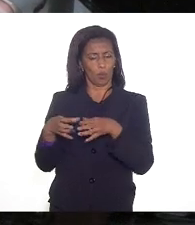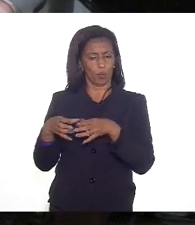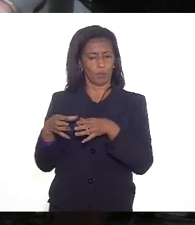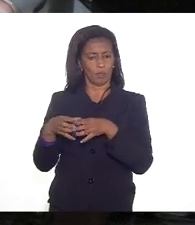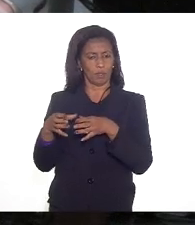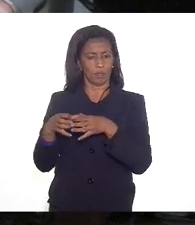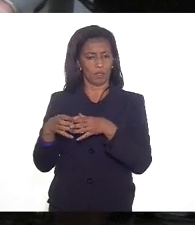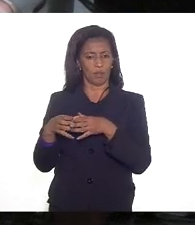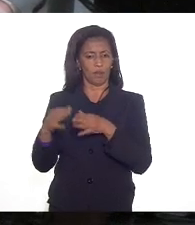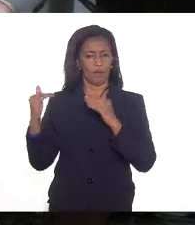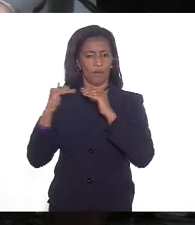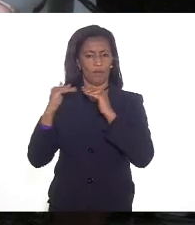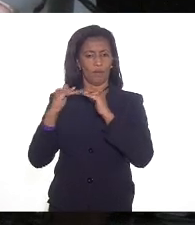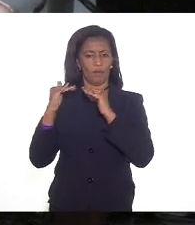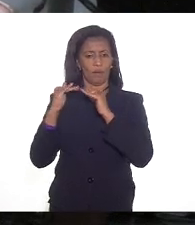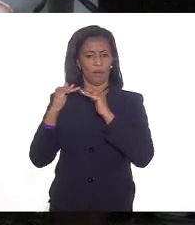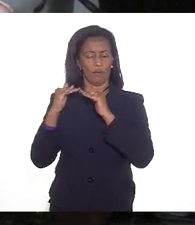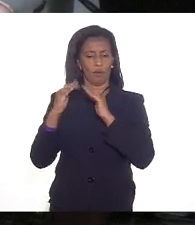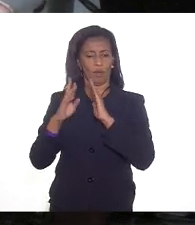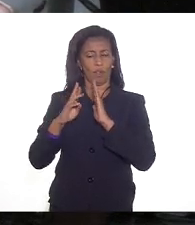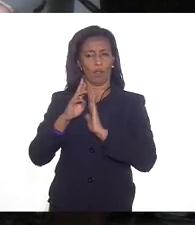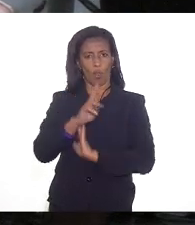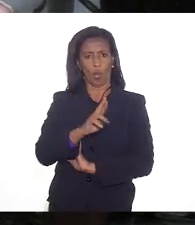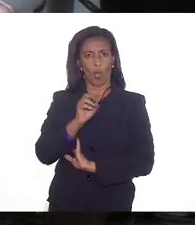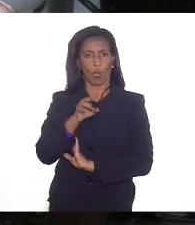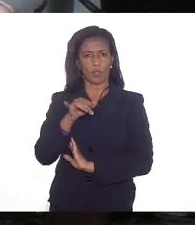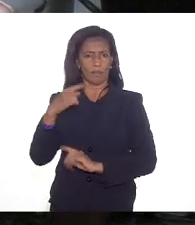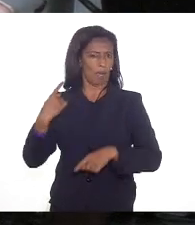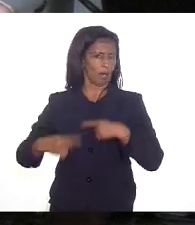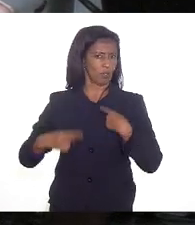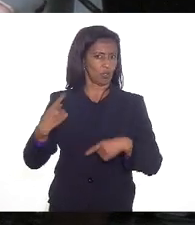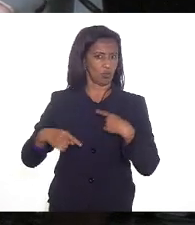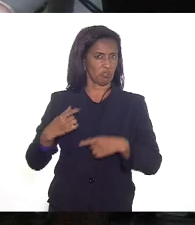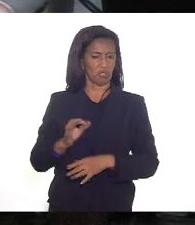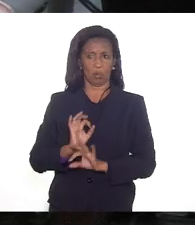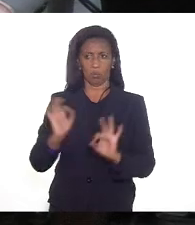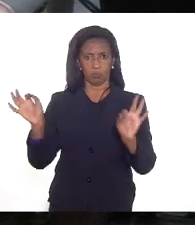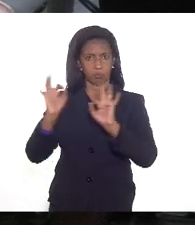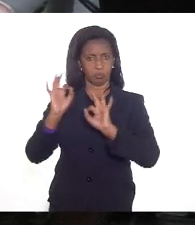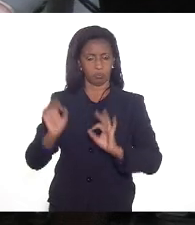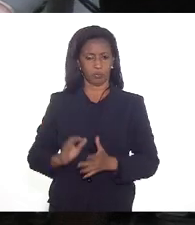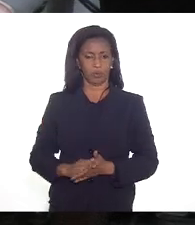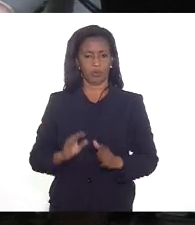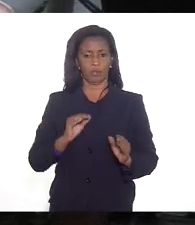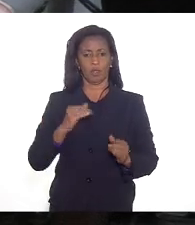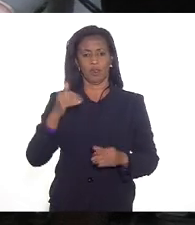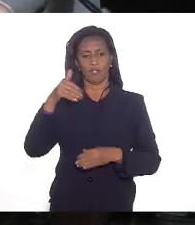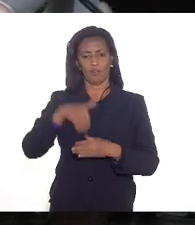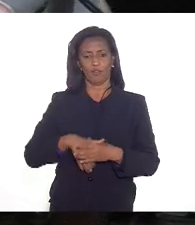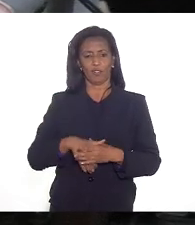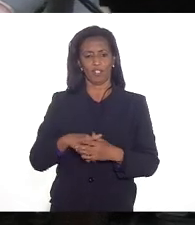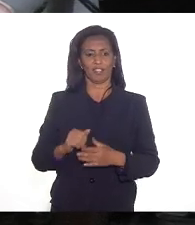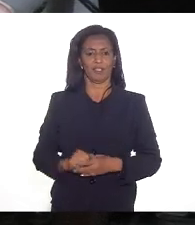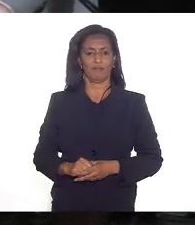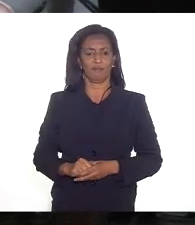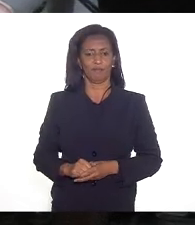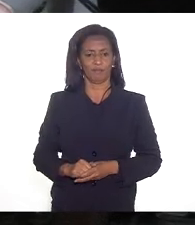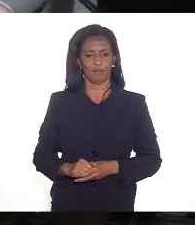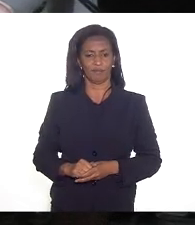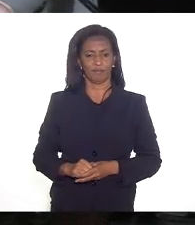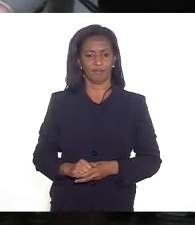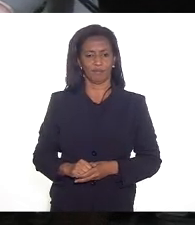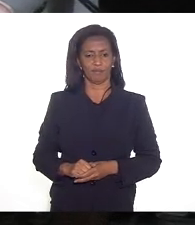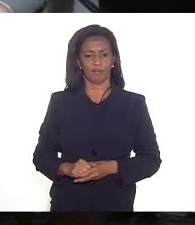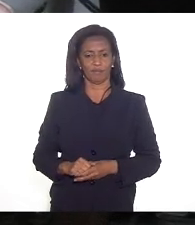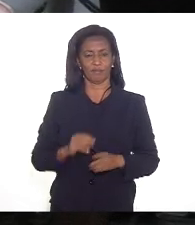e proposições externas favorável à toa Deputado rosenverg Reis em discussão a discussão e votação o senhor que aprovam permaneçam Como estão